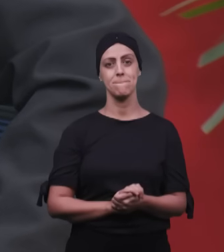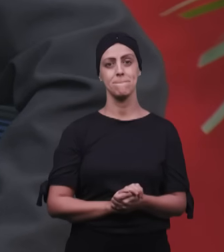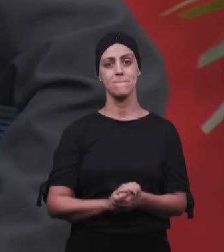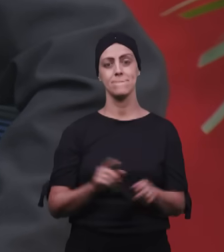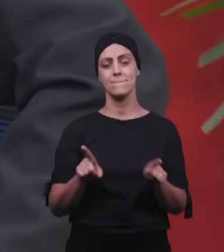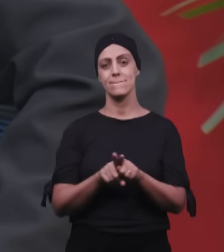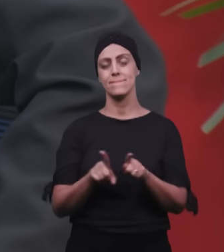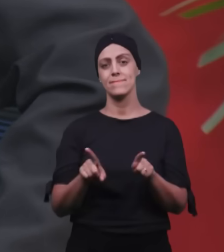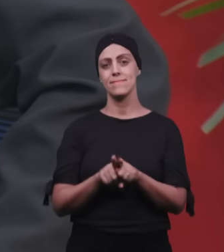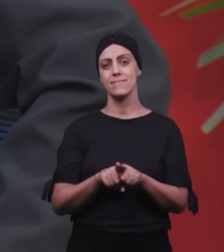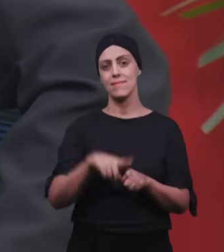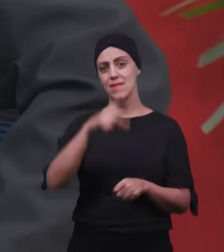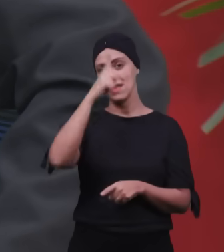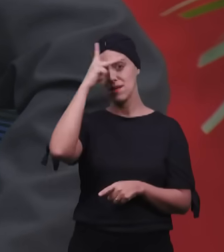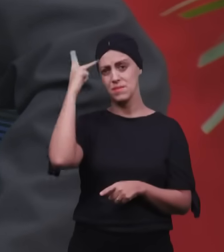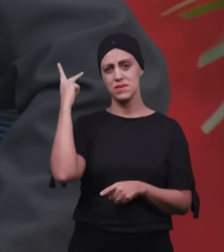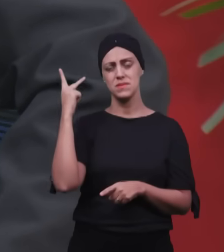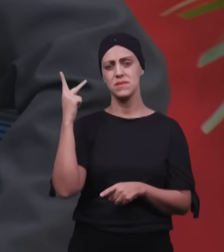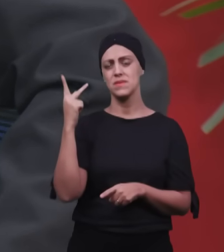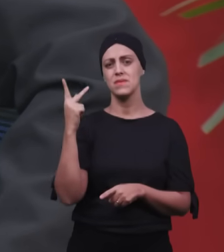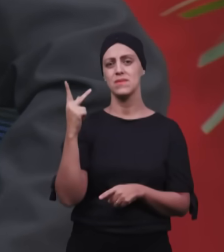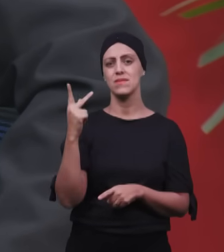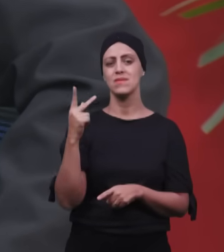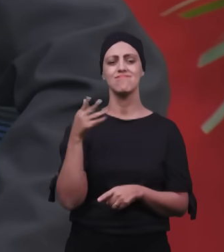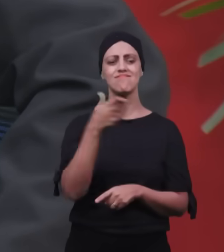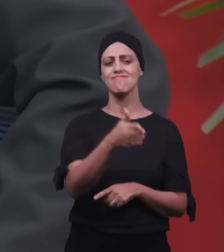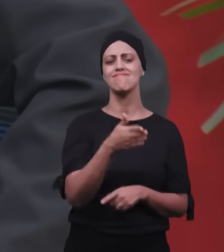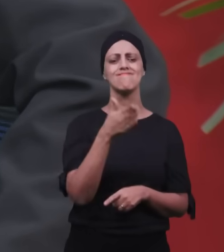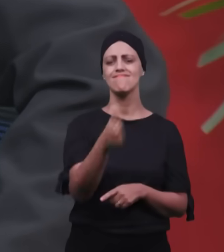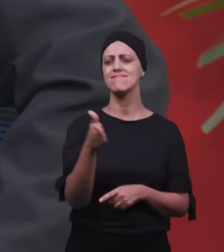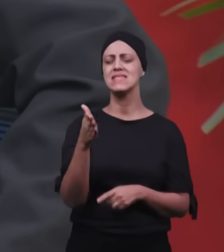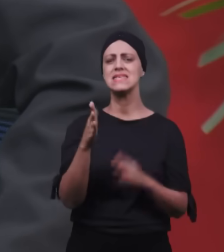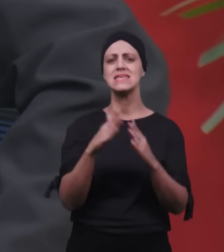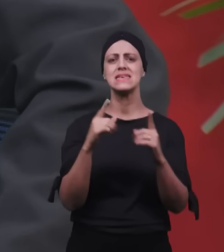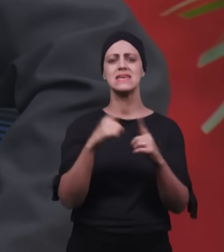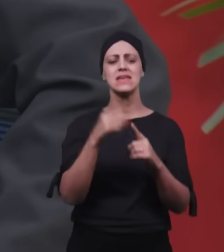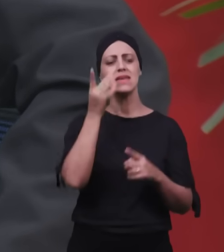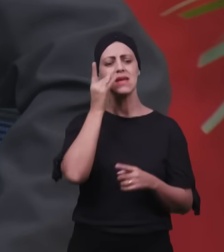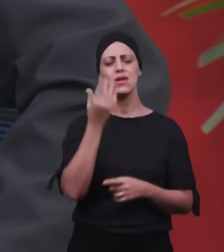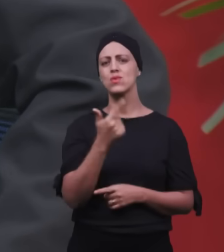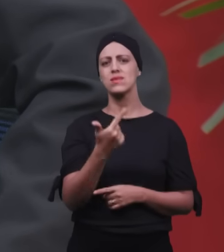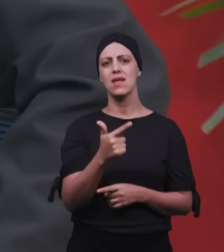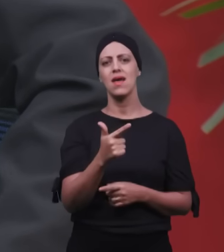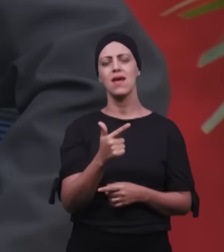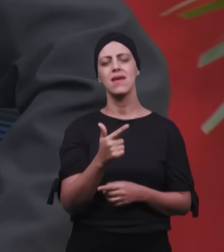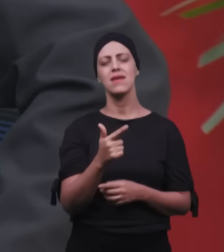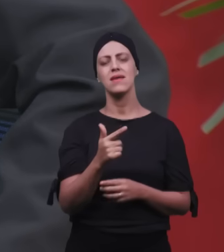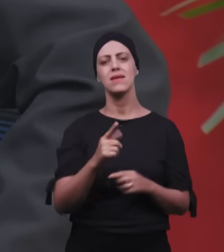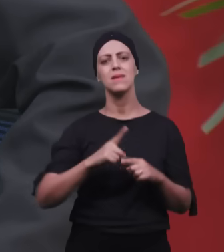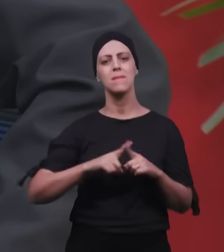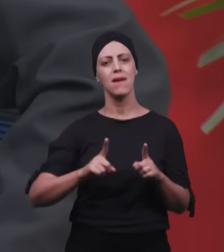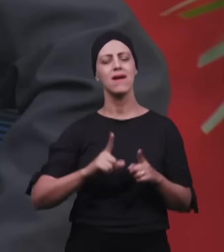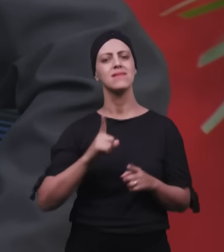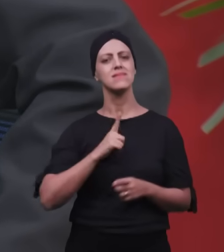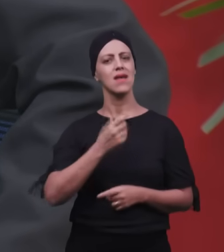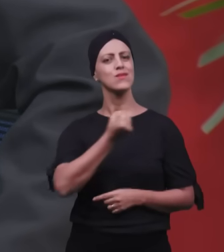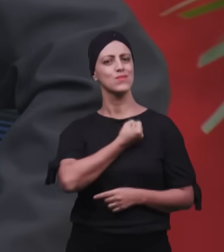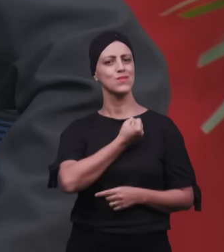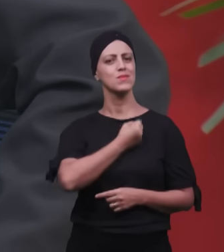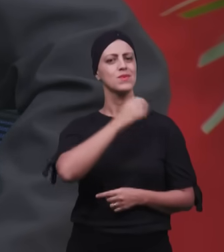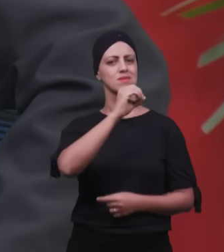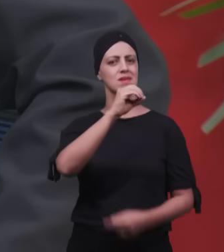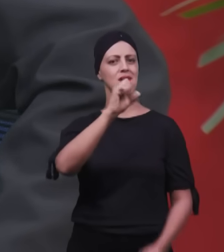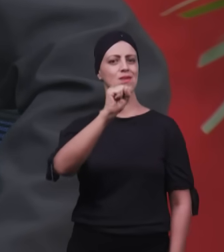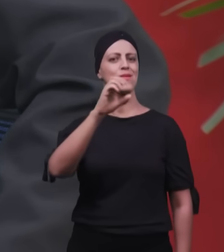e para aqueles que não conseguem igreja presencial né tem os grupos de companheiros pastores